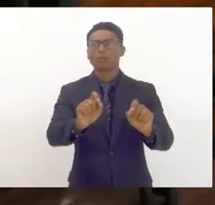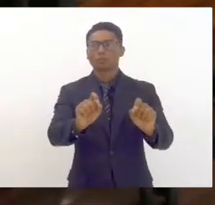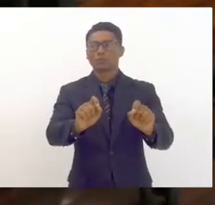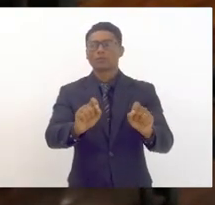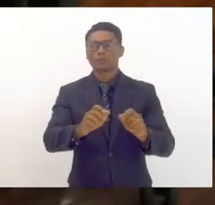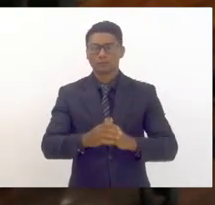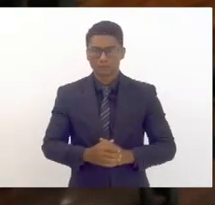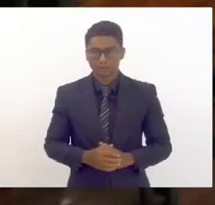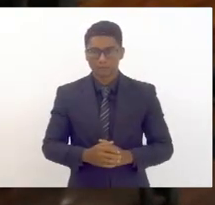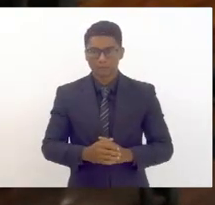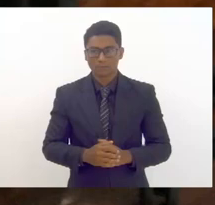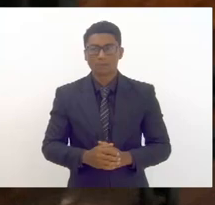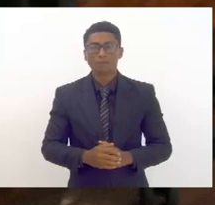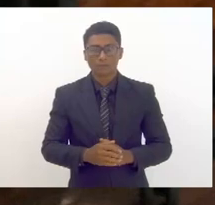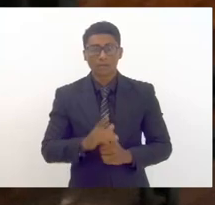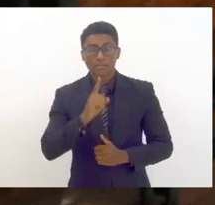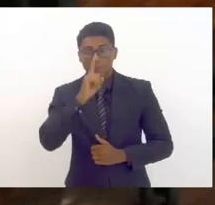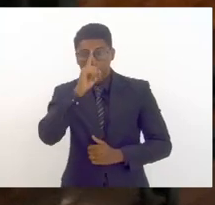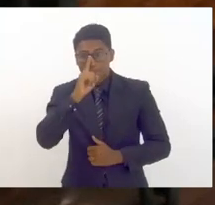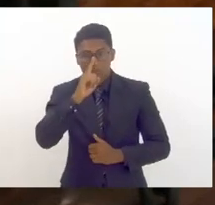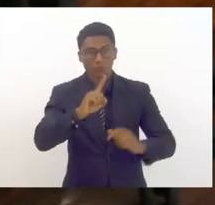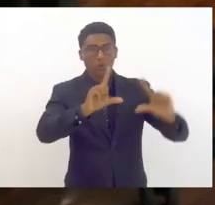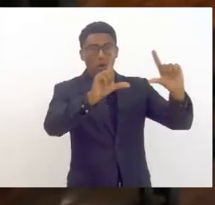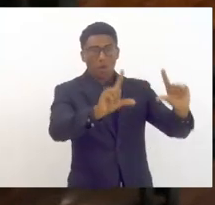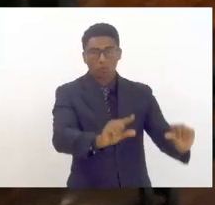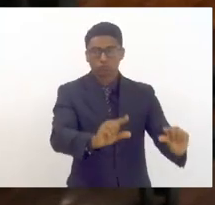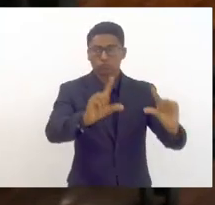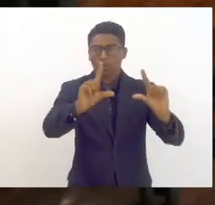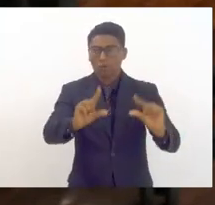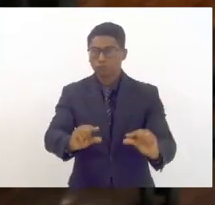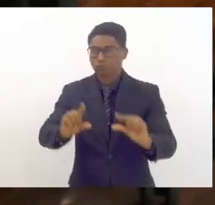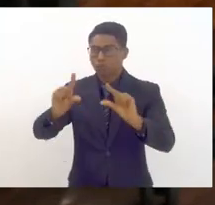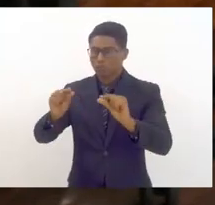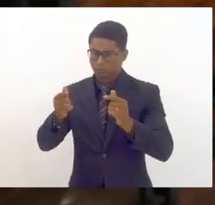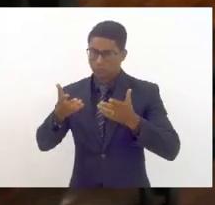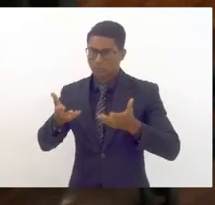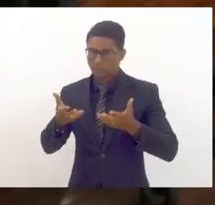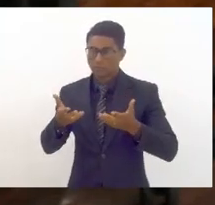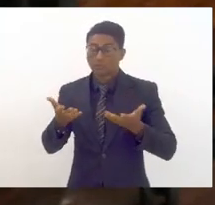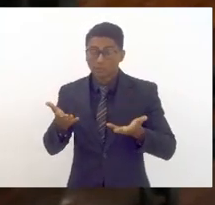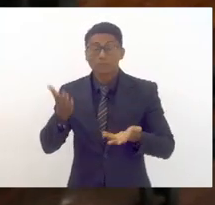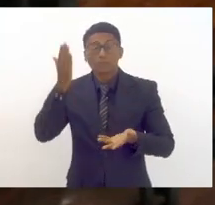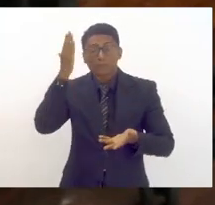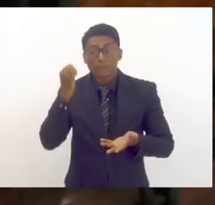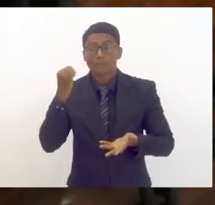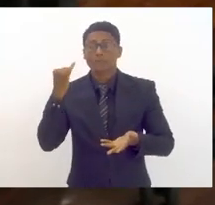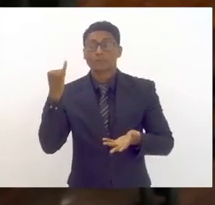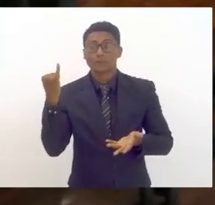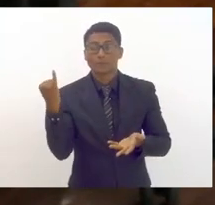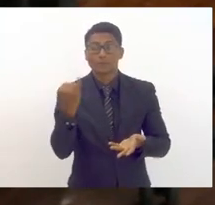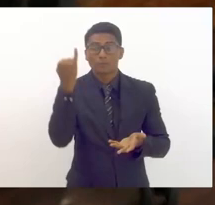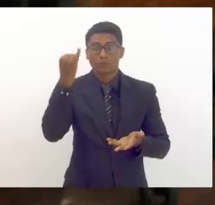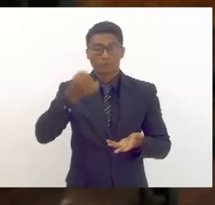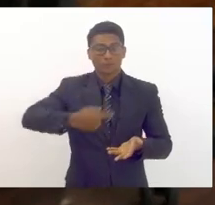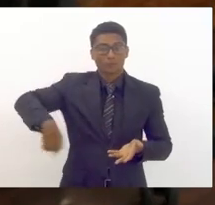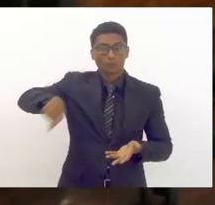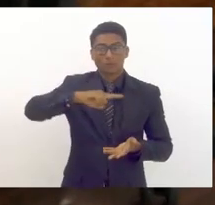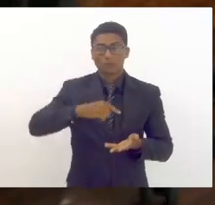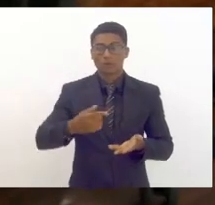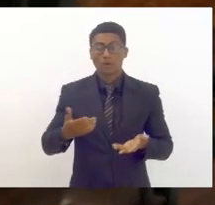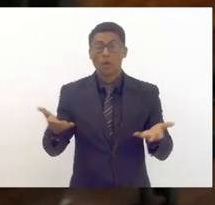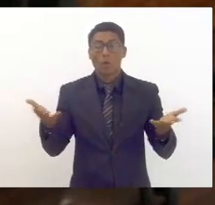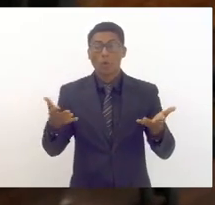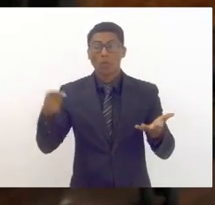nas ações de redução de risco de desastres, sabemos o quanto que é importante estarmos aqui hoje